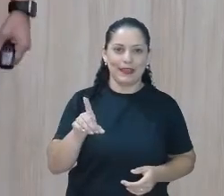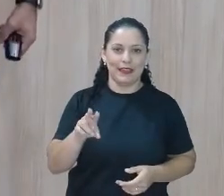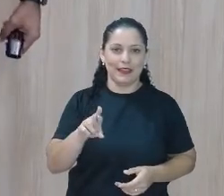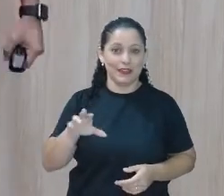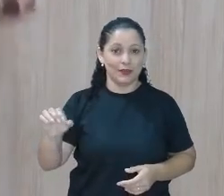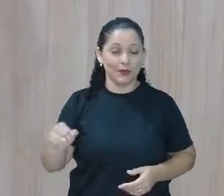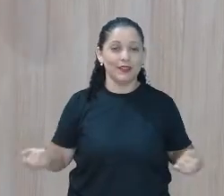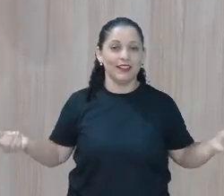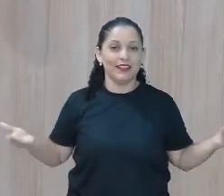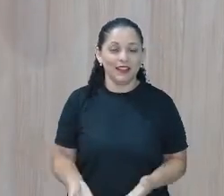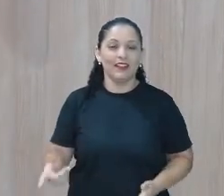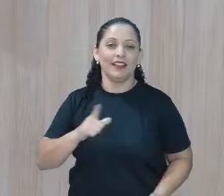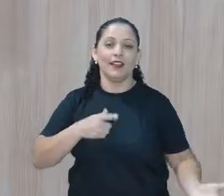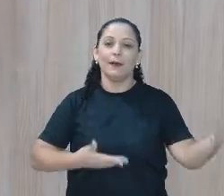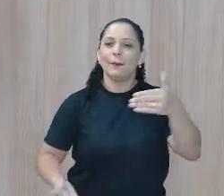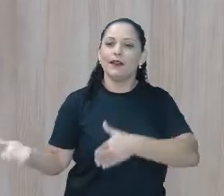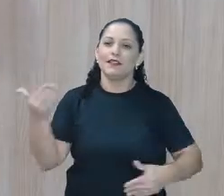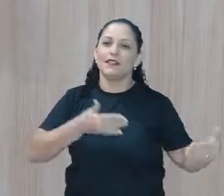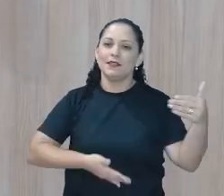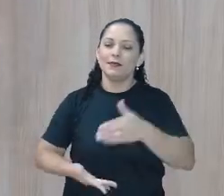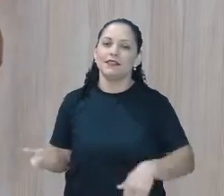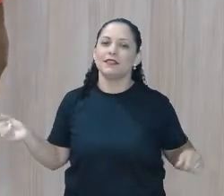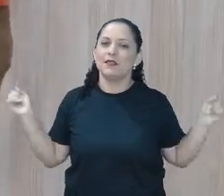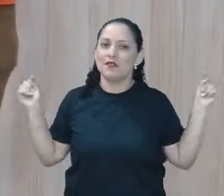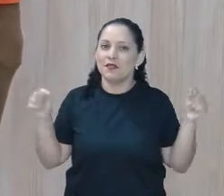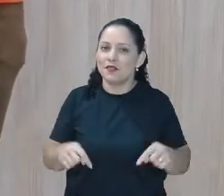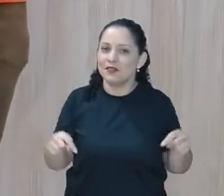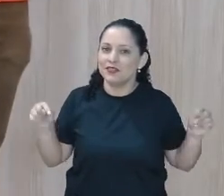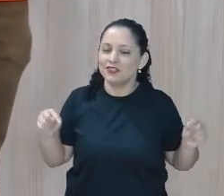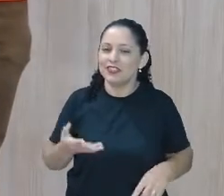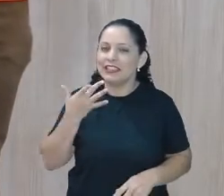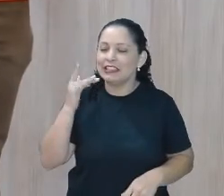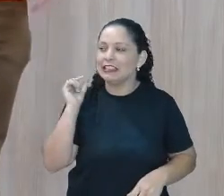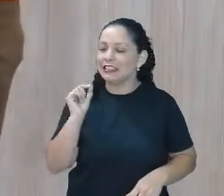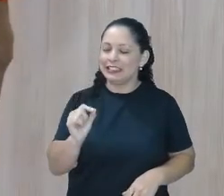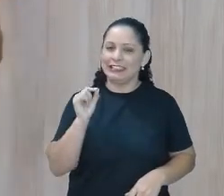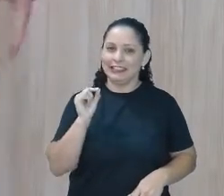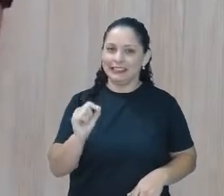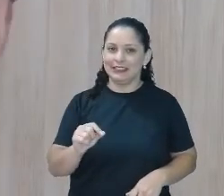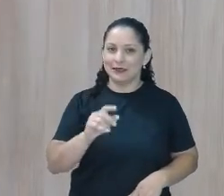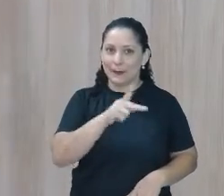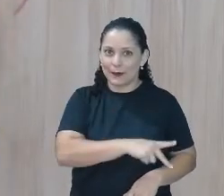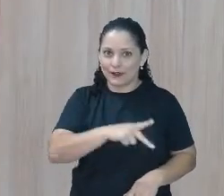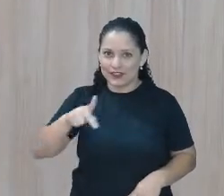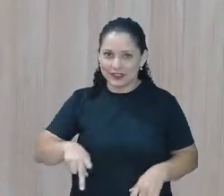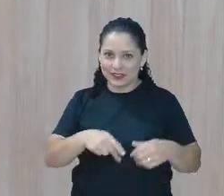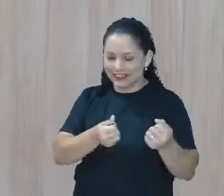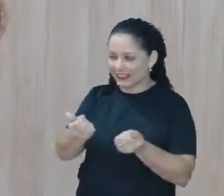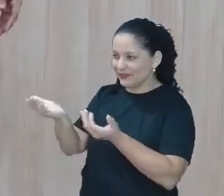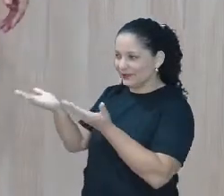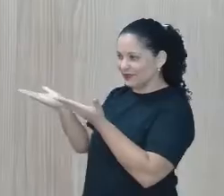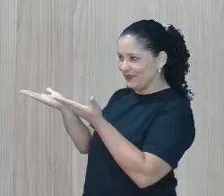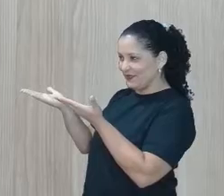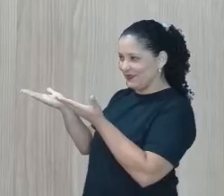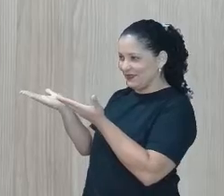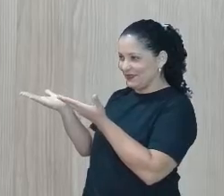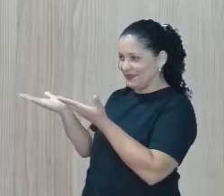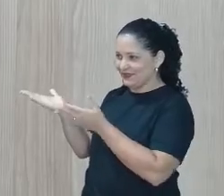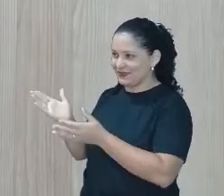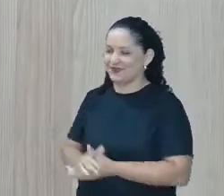vamos chegando com a participação hoje especial da minha amiga Dini. Corta pra Dini aí, Billy, por